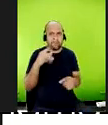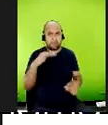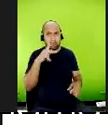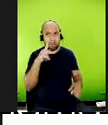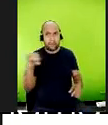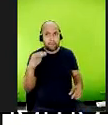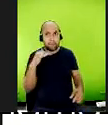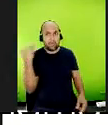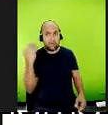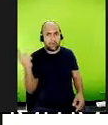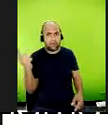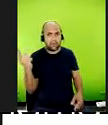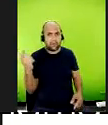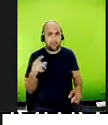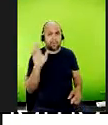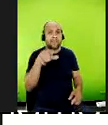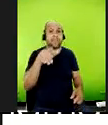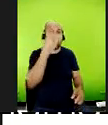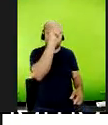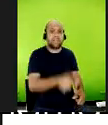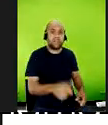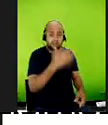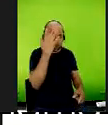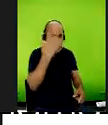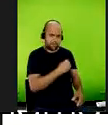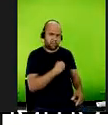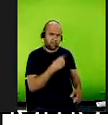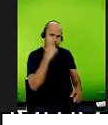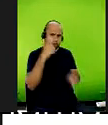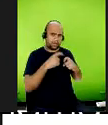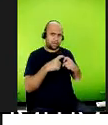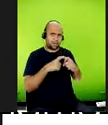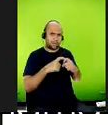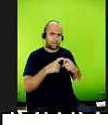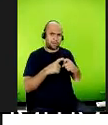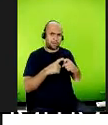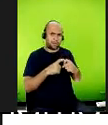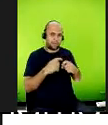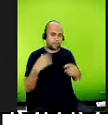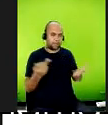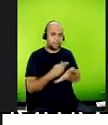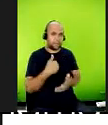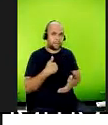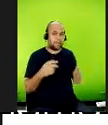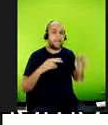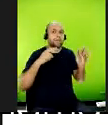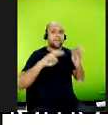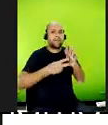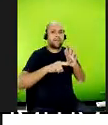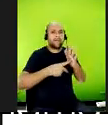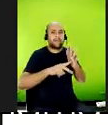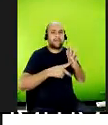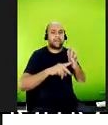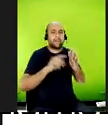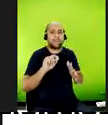como é que quem é essa pessoa que era eu filho significa eu passei por isso tá isso significa que